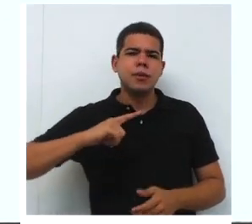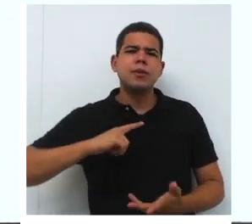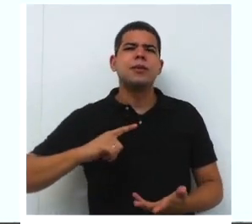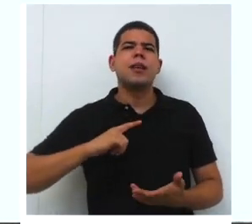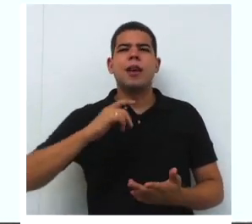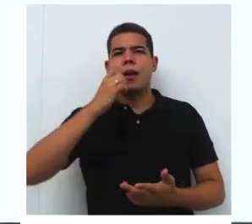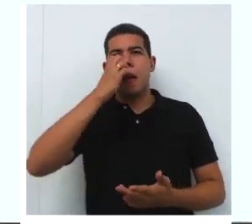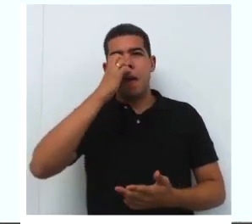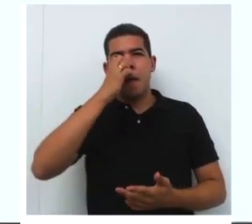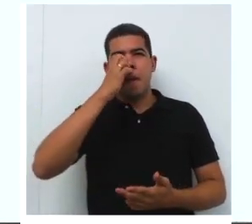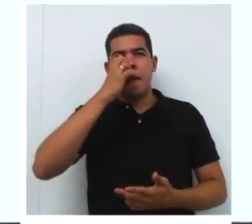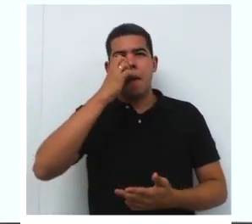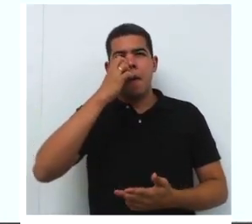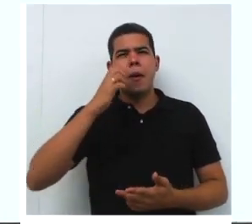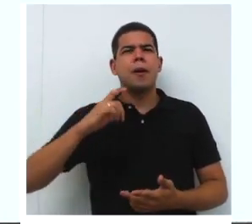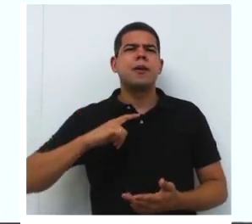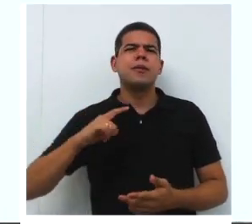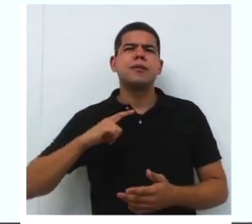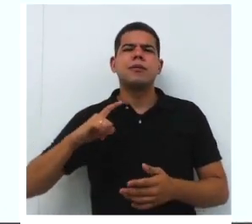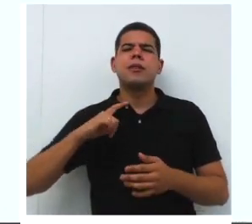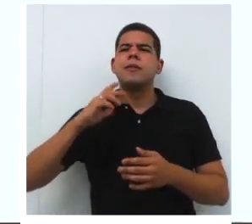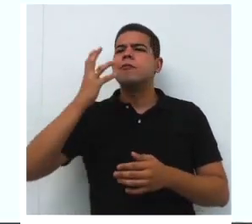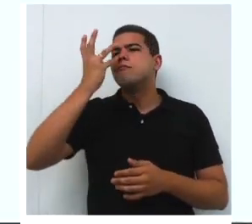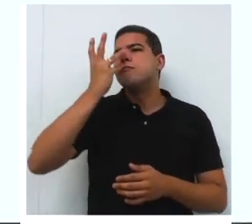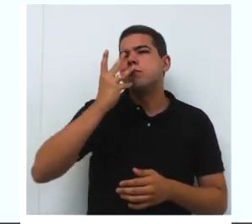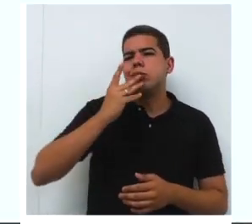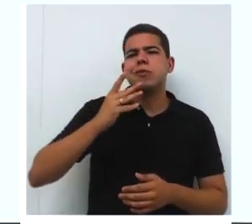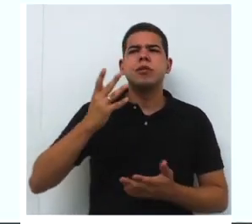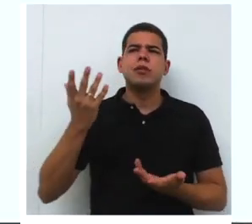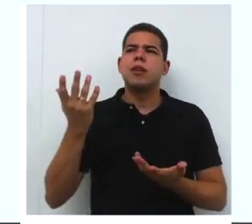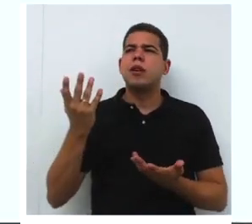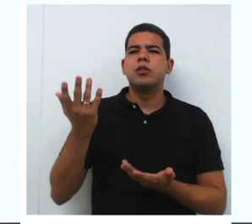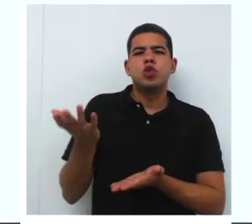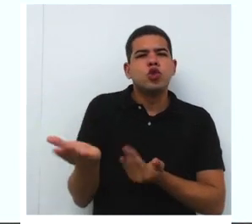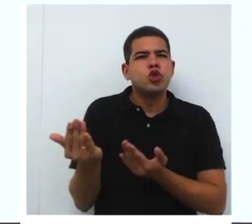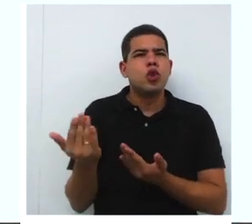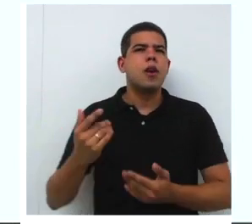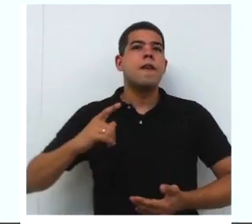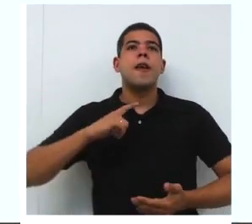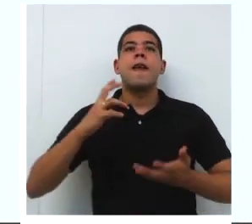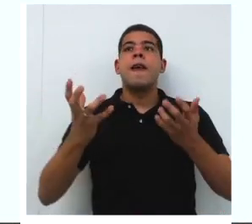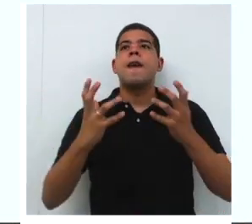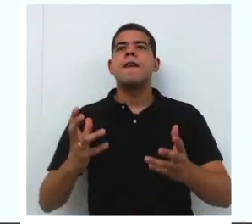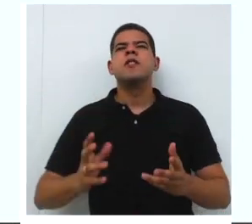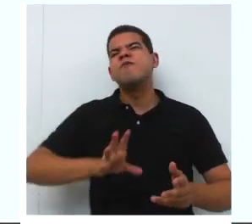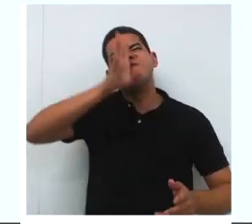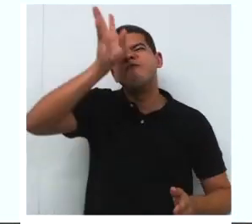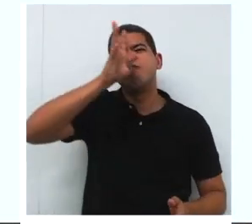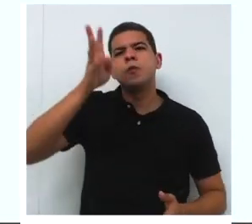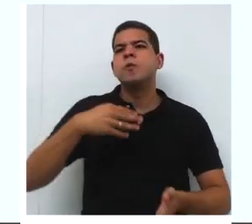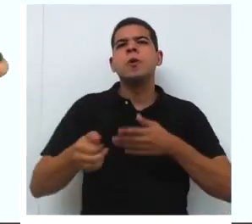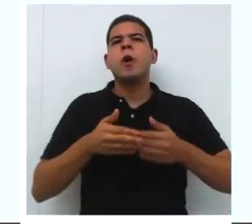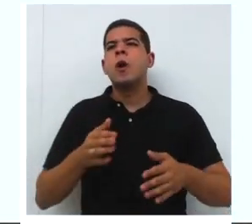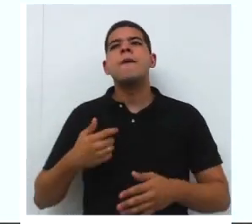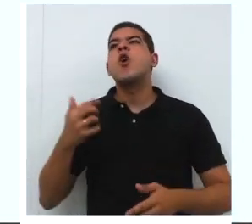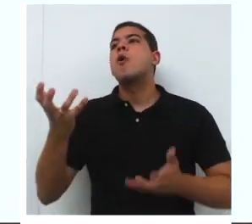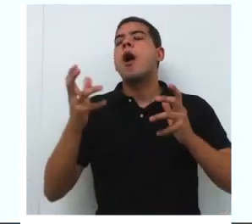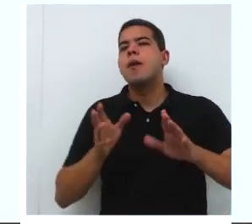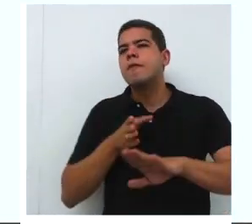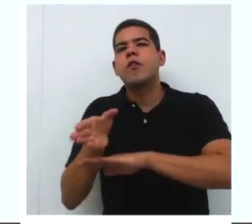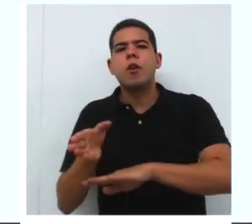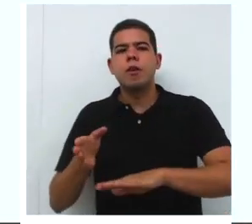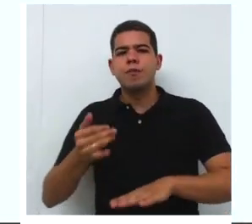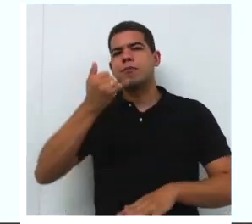sua a fase de infância, adolescência, em que você quer fazer de impulso, de vontade. Eu quero